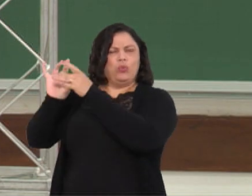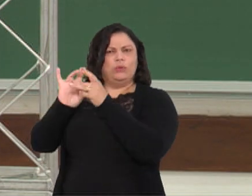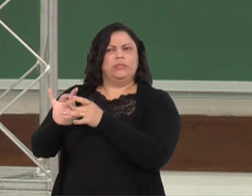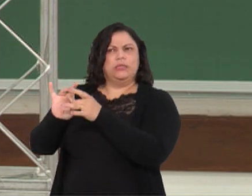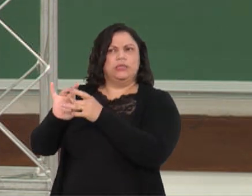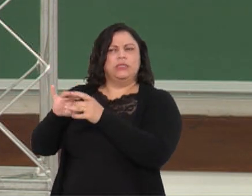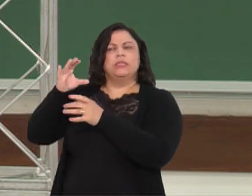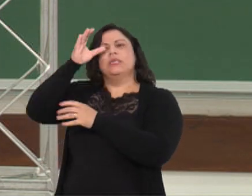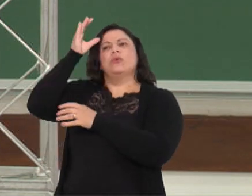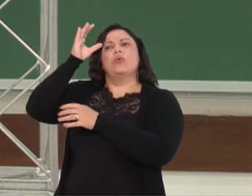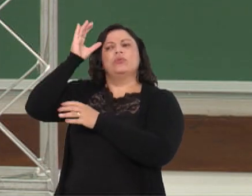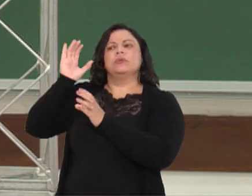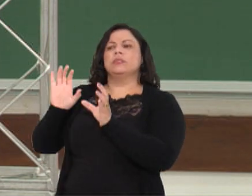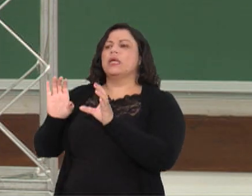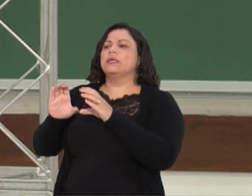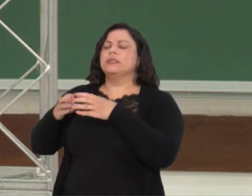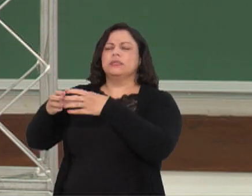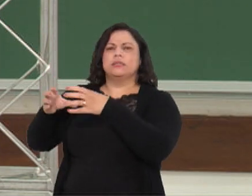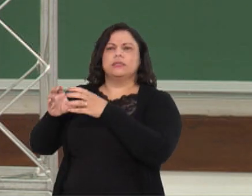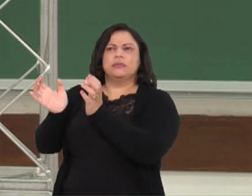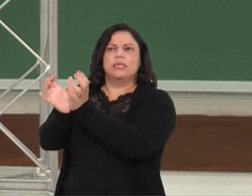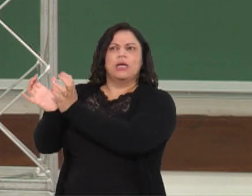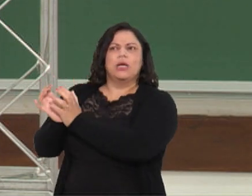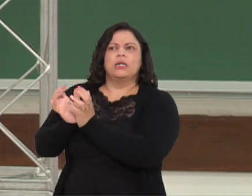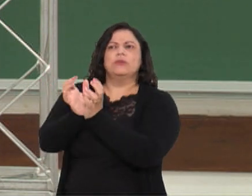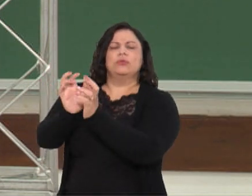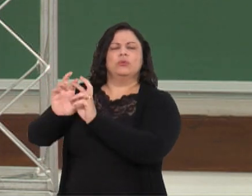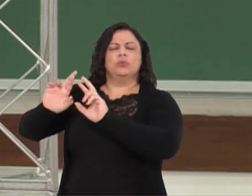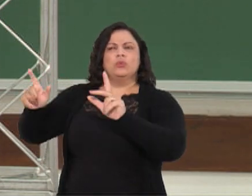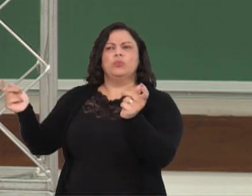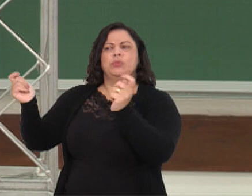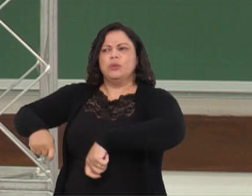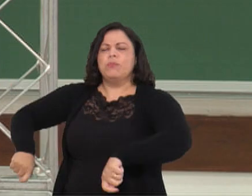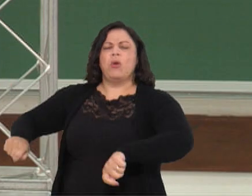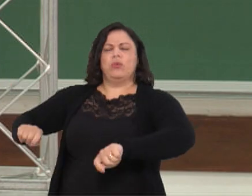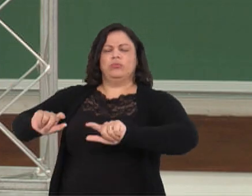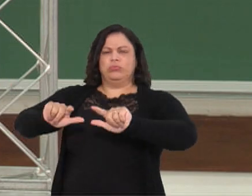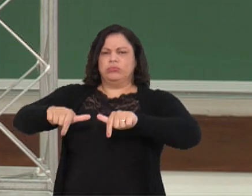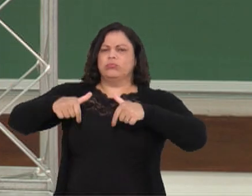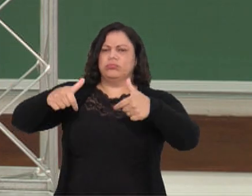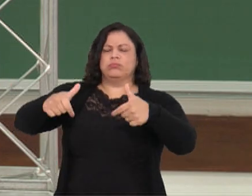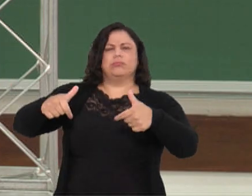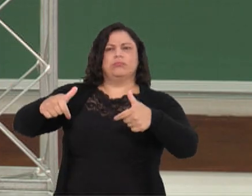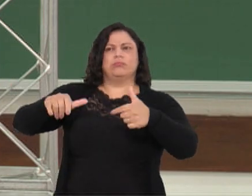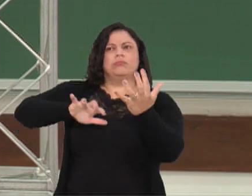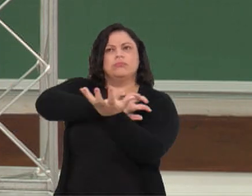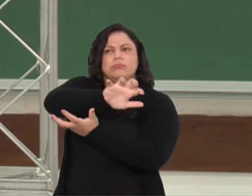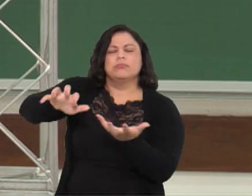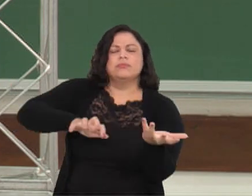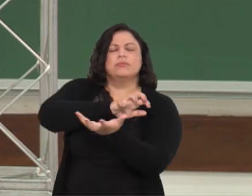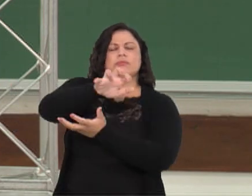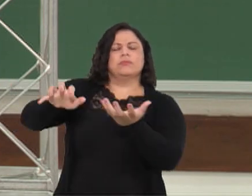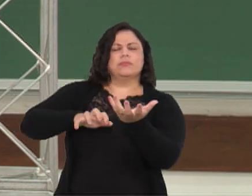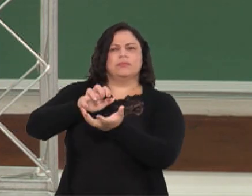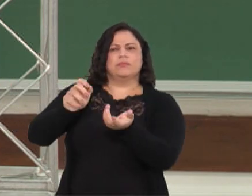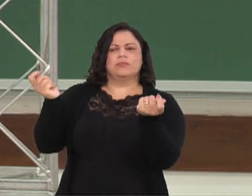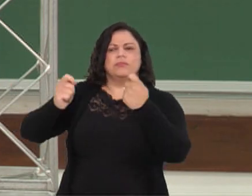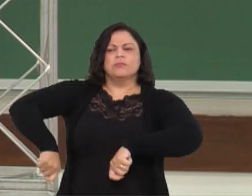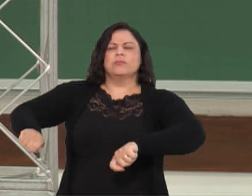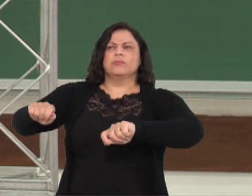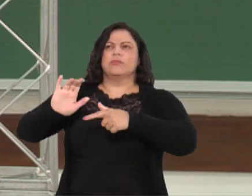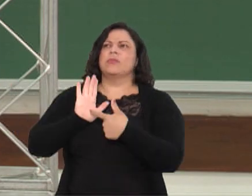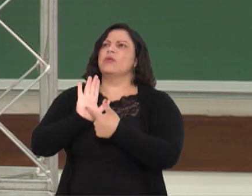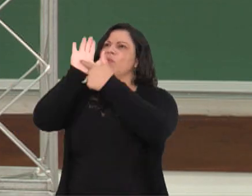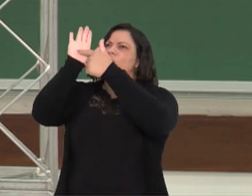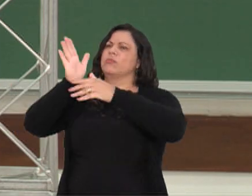eles podem fazer alguma luta e tentar divulgar também a sua própria ideologia de classe